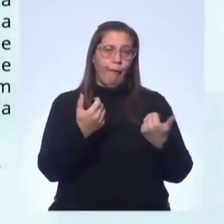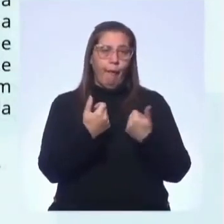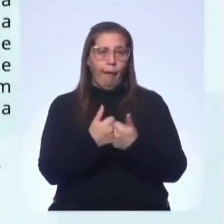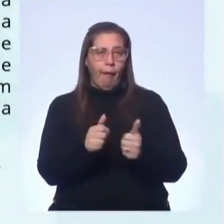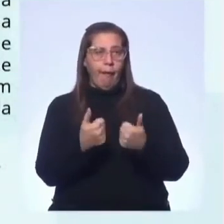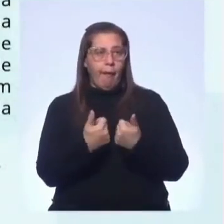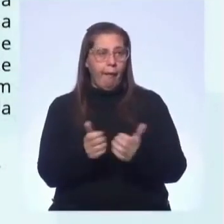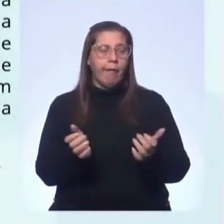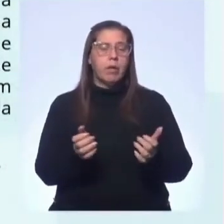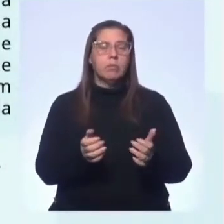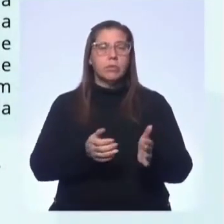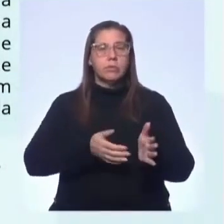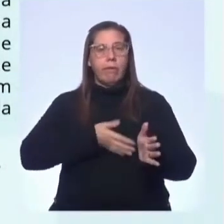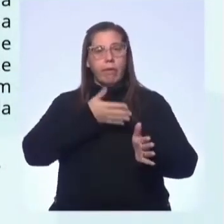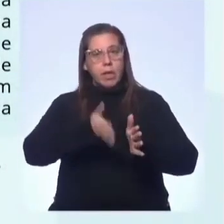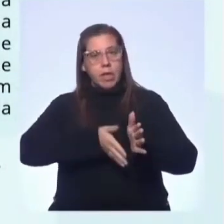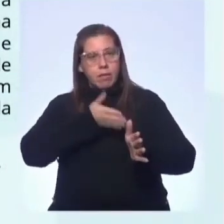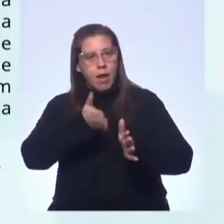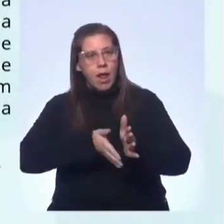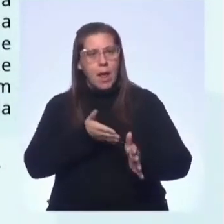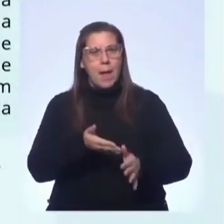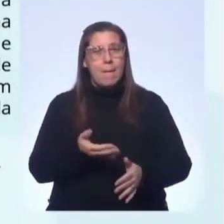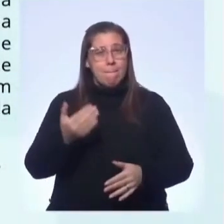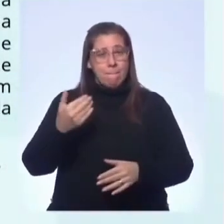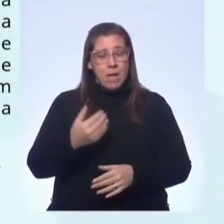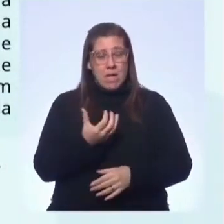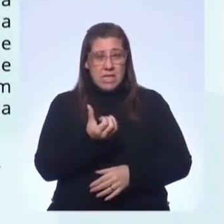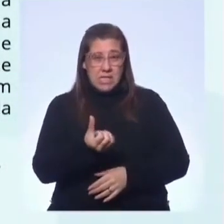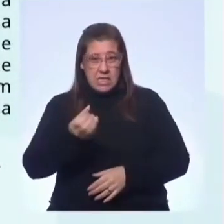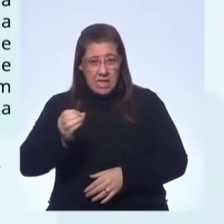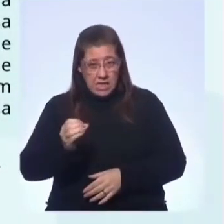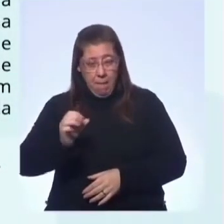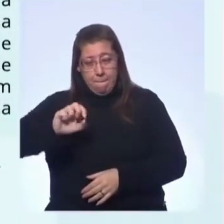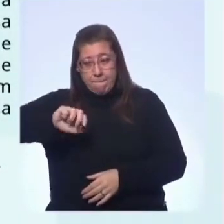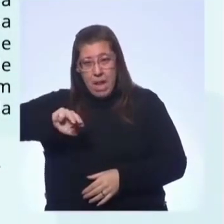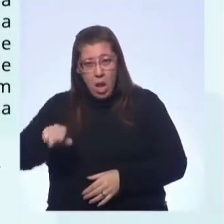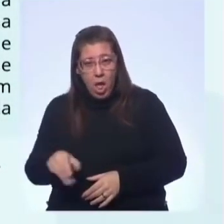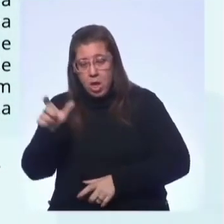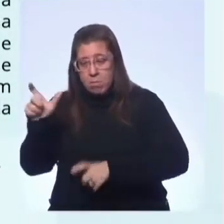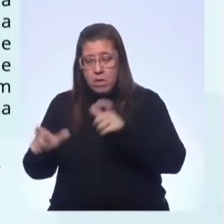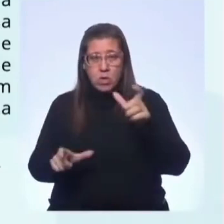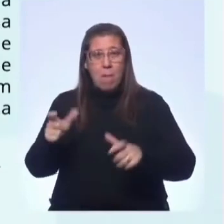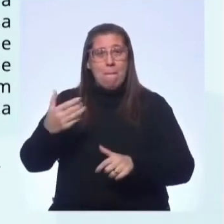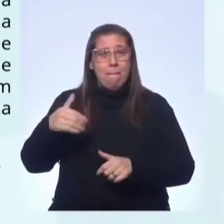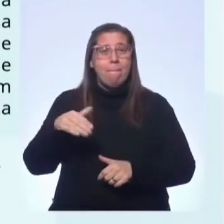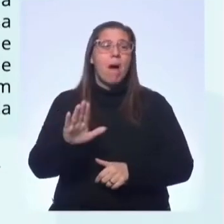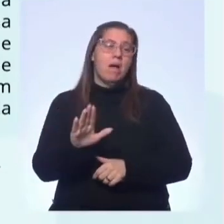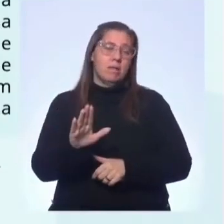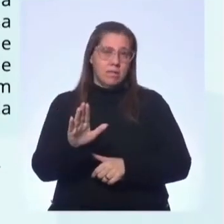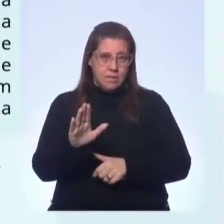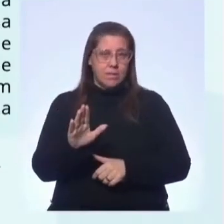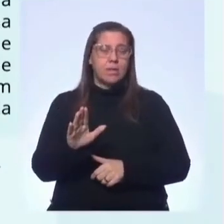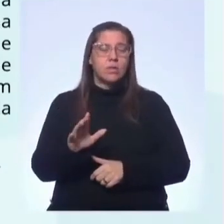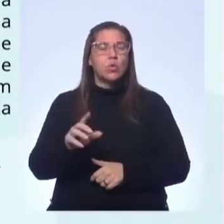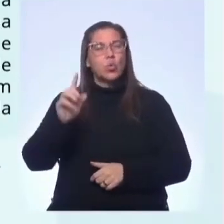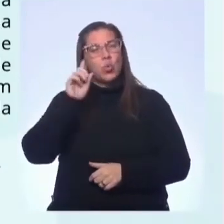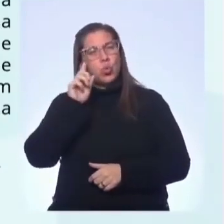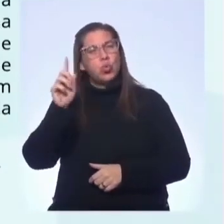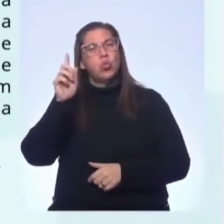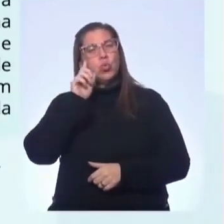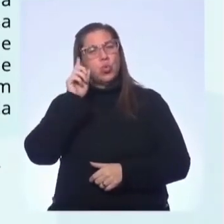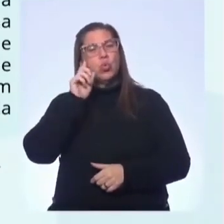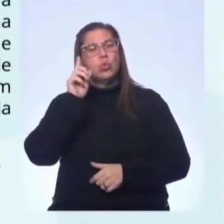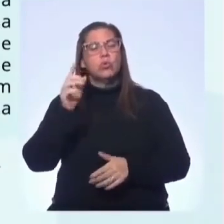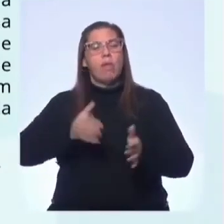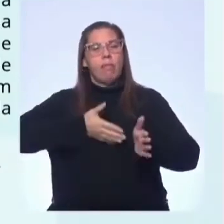lá para a próxima tela. Mais de 60 milhões de pessoas nas cidades brasileiras são transportadas diariamente pelo